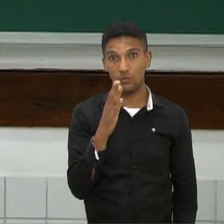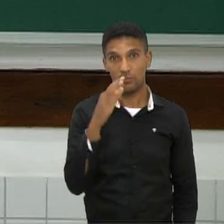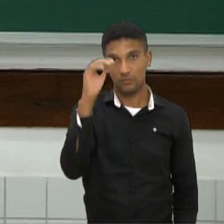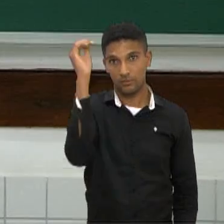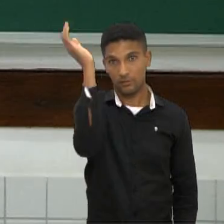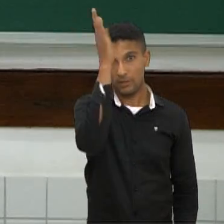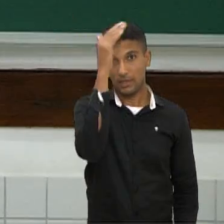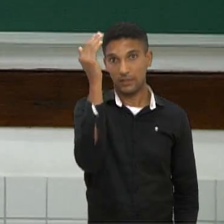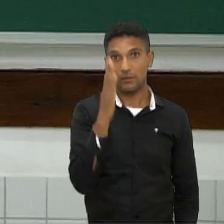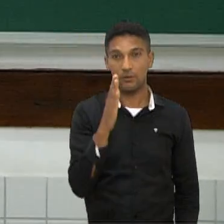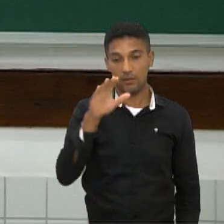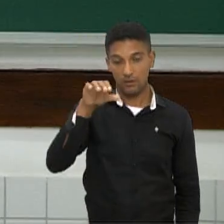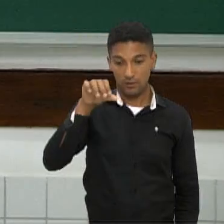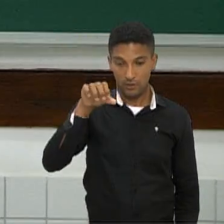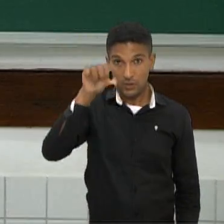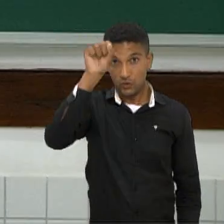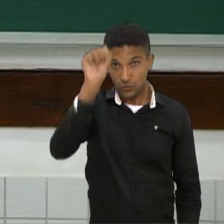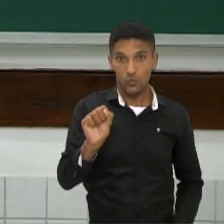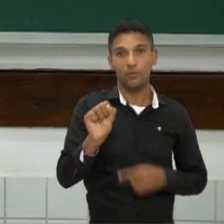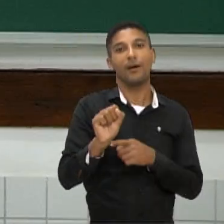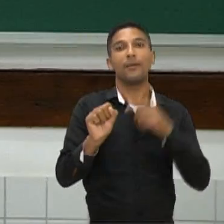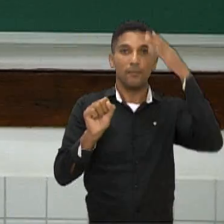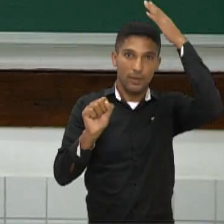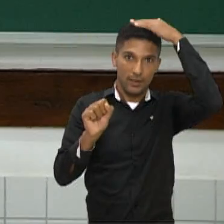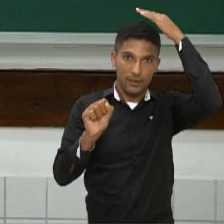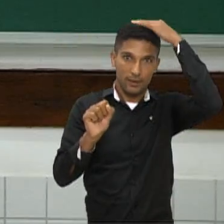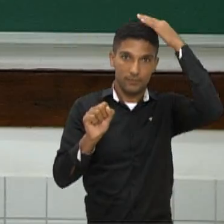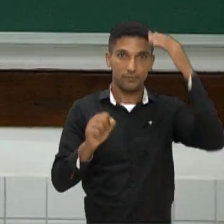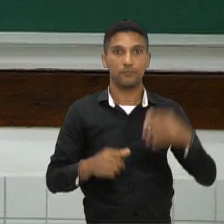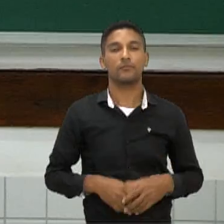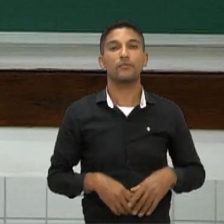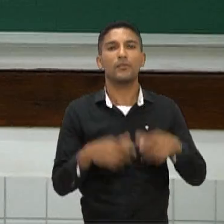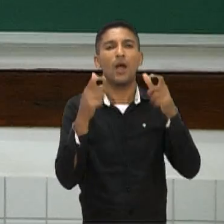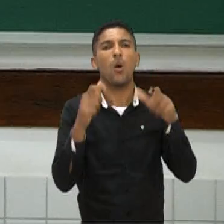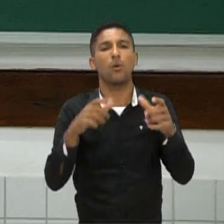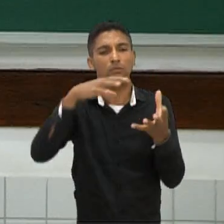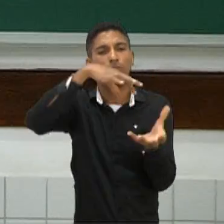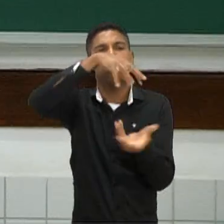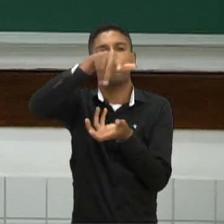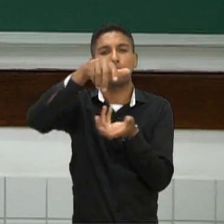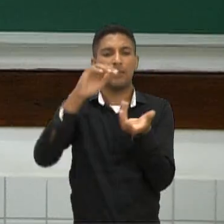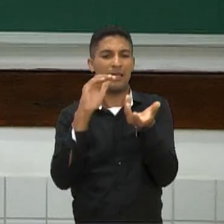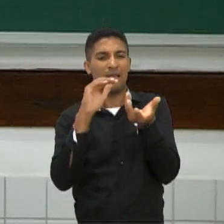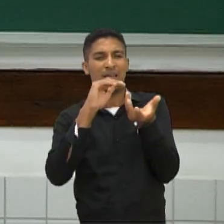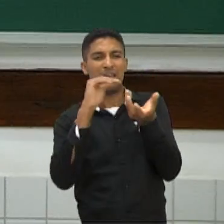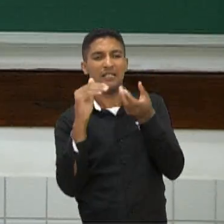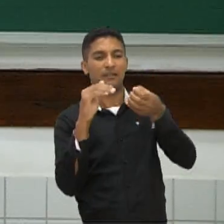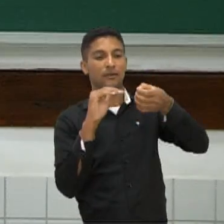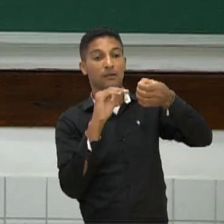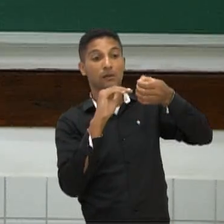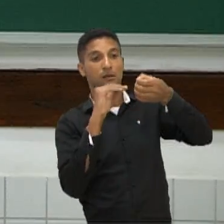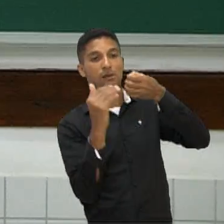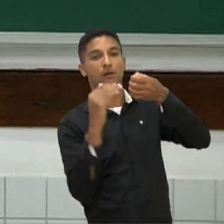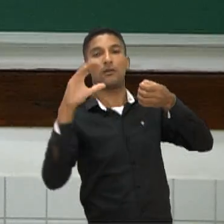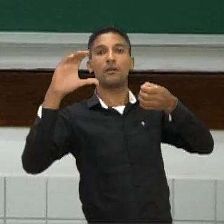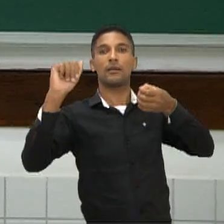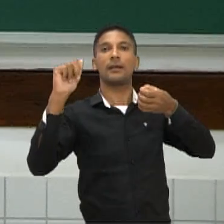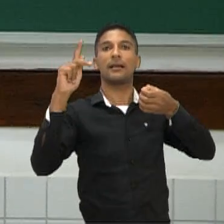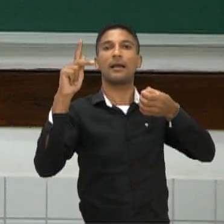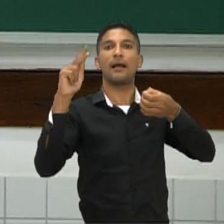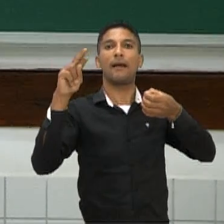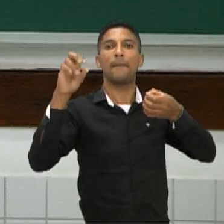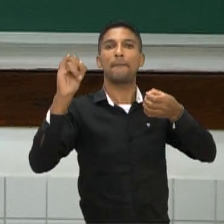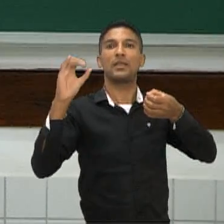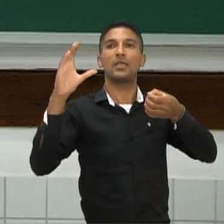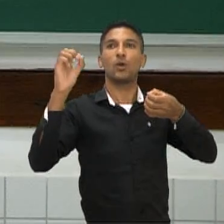linha do Trópico de Capricórnio. Região sul, o clima. Clima da região